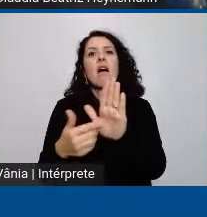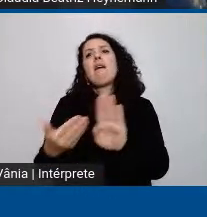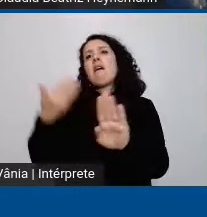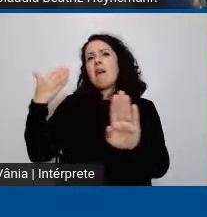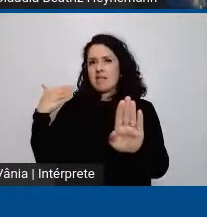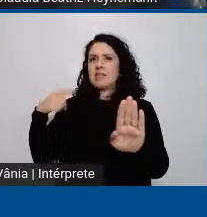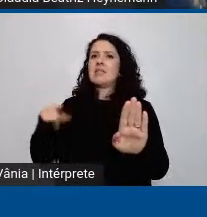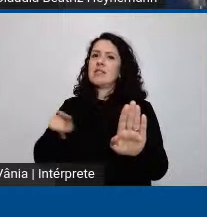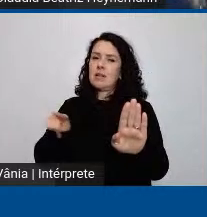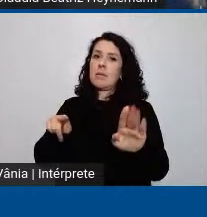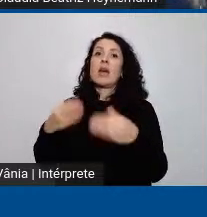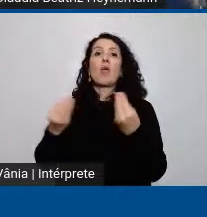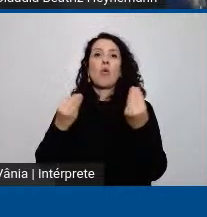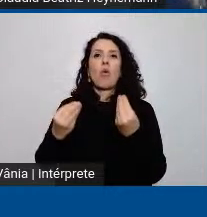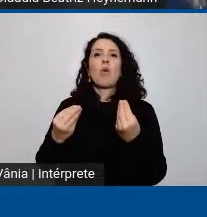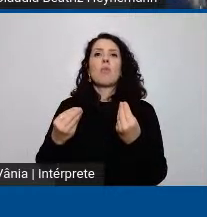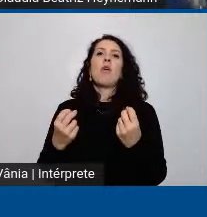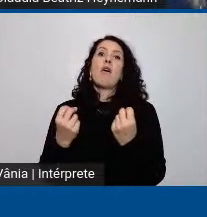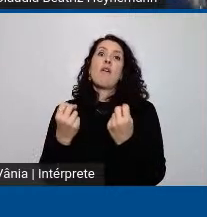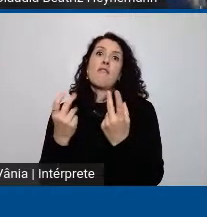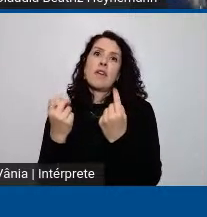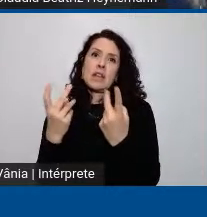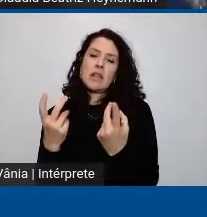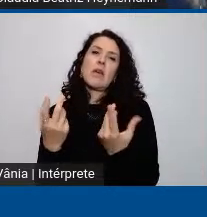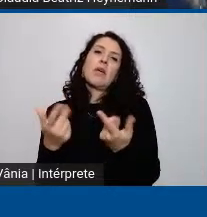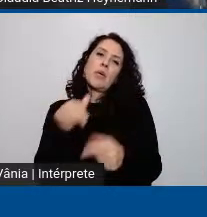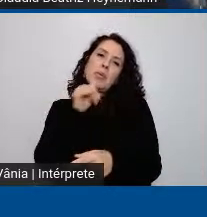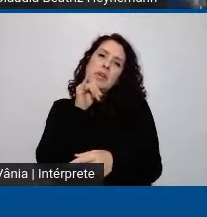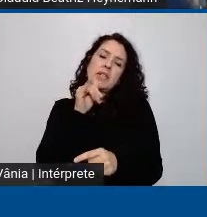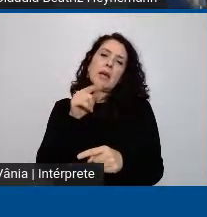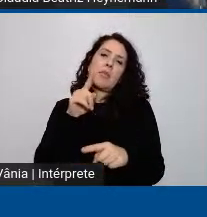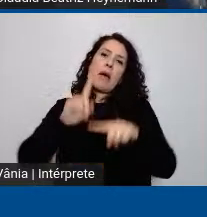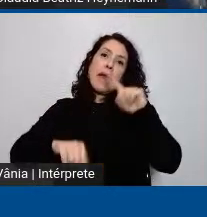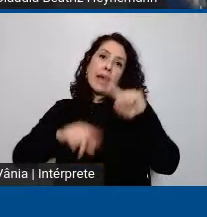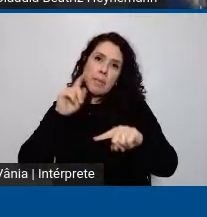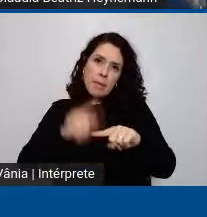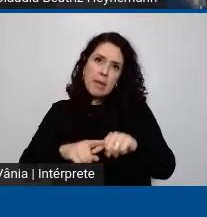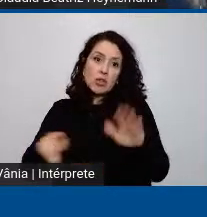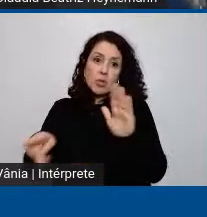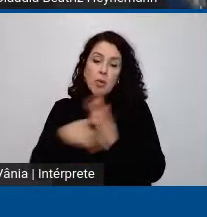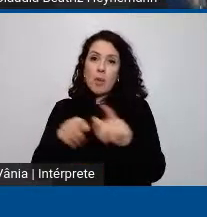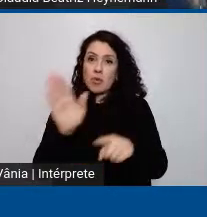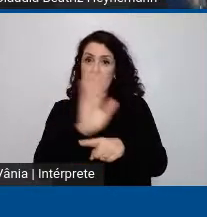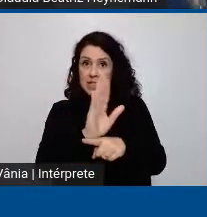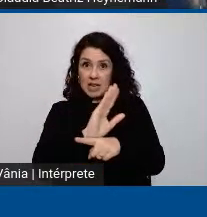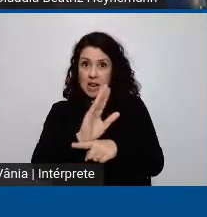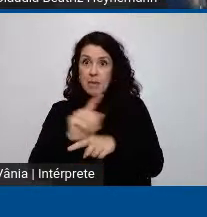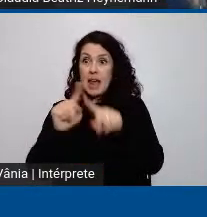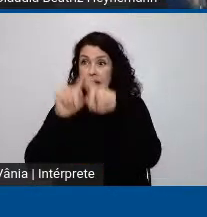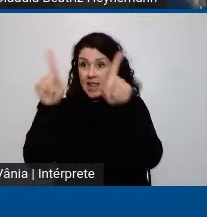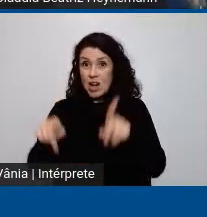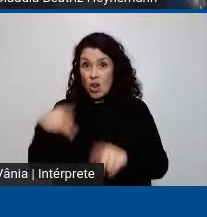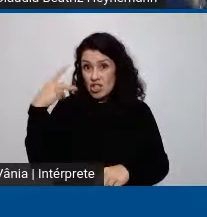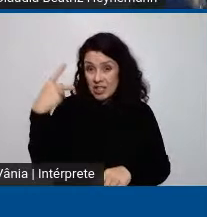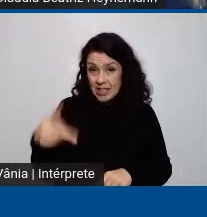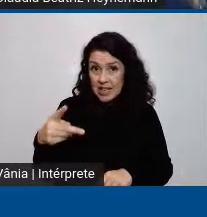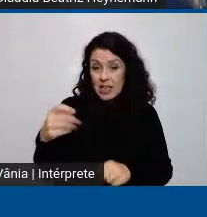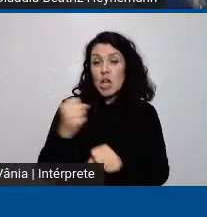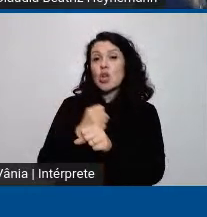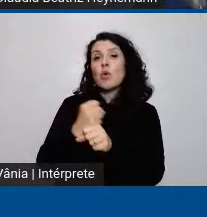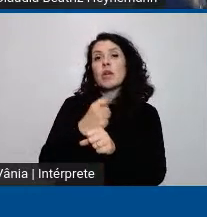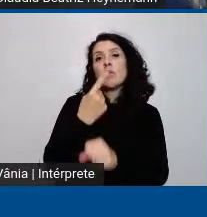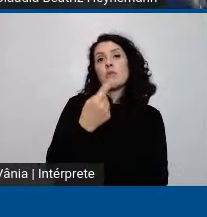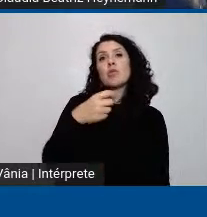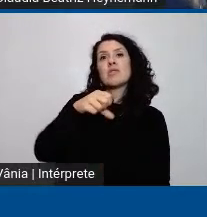como foi a comercialização de equipamentos de cinema em sua loja a partir de 1905. No entanto, e aí